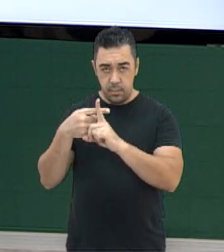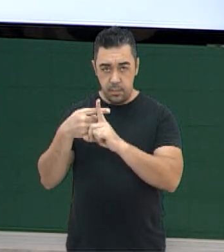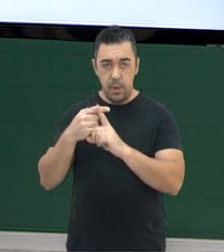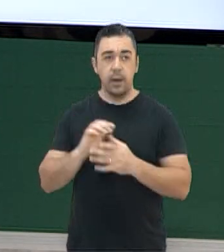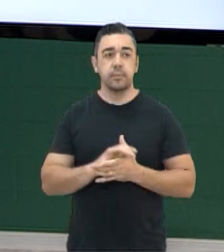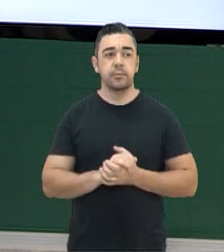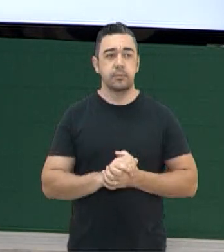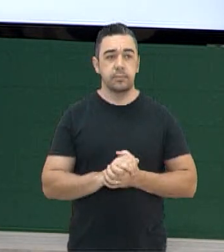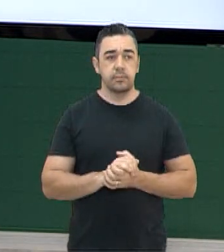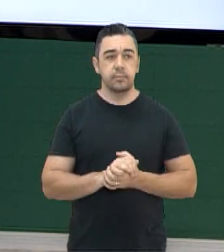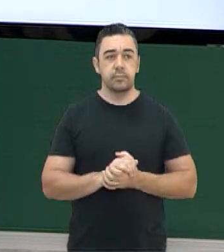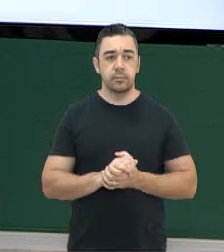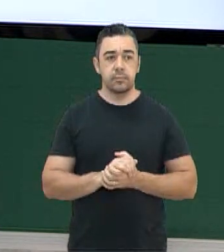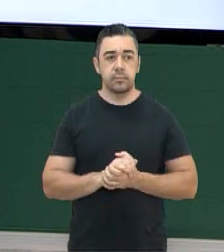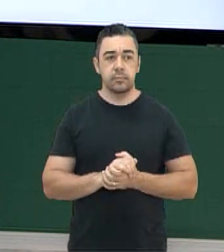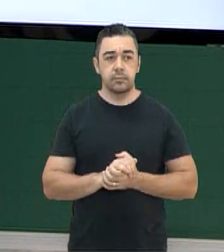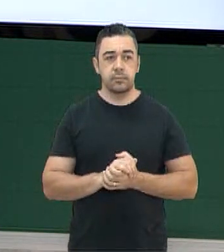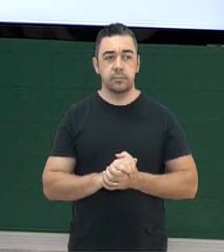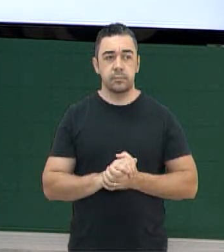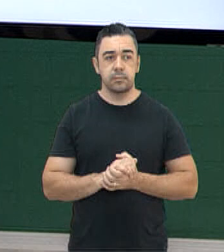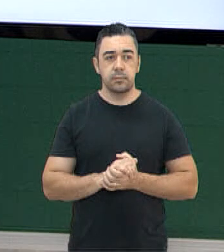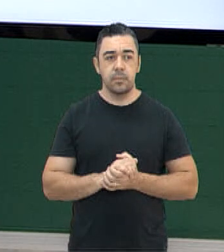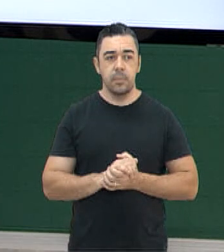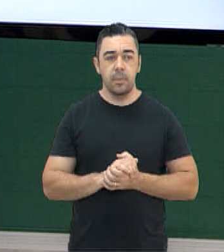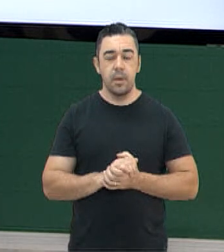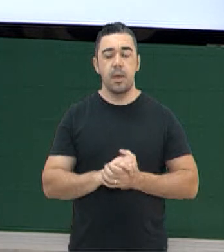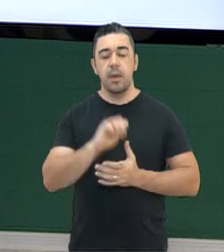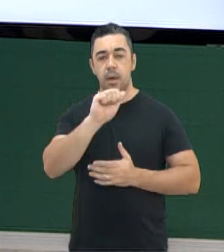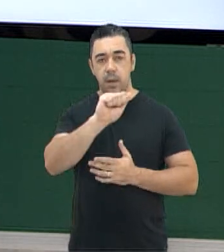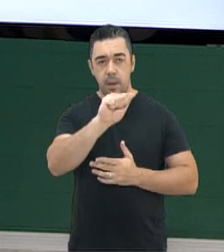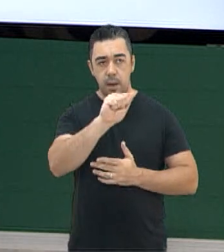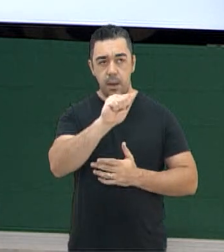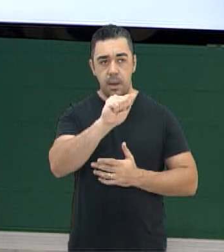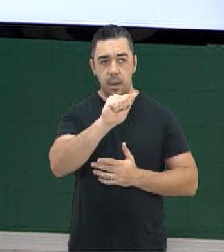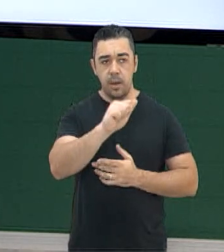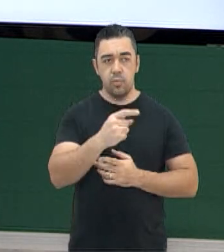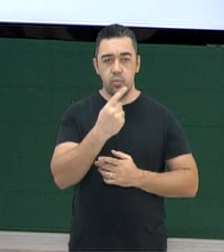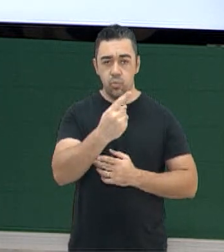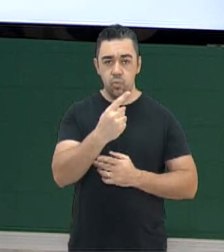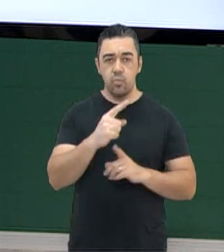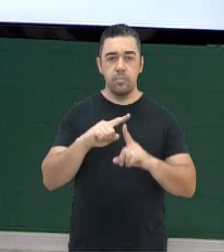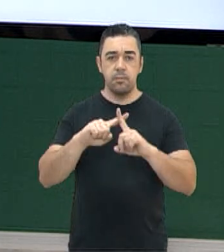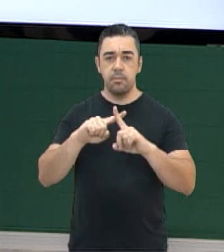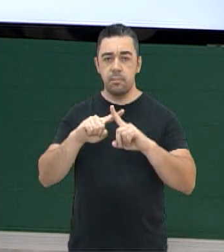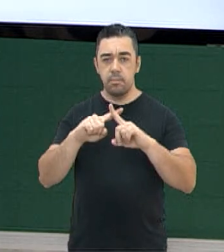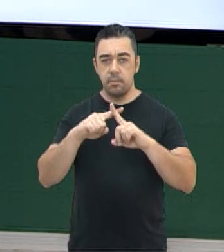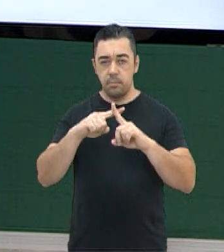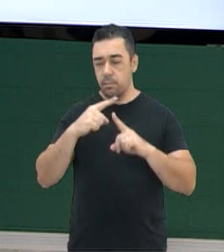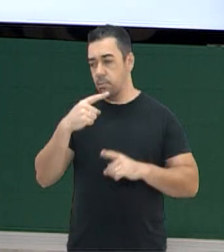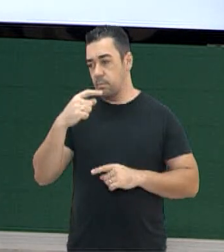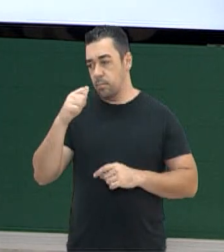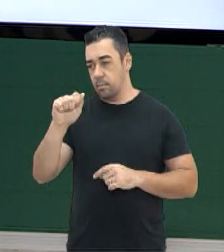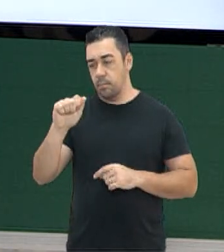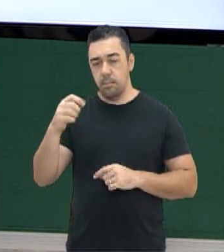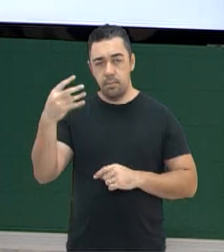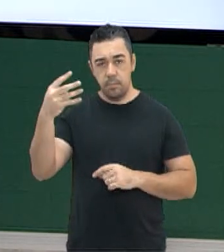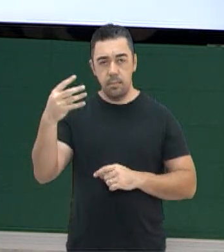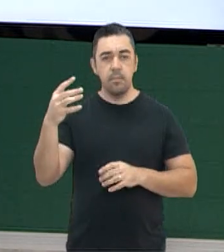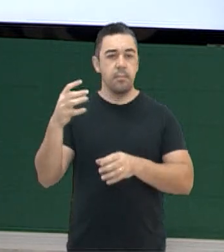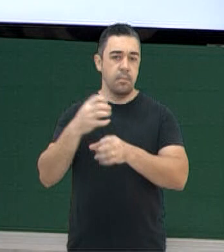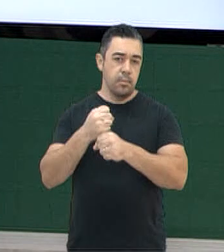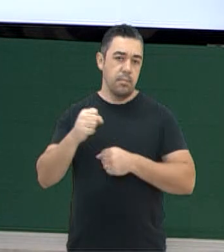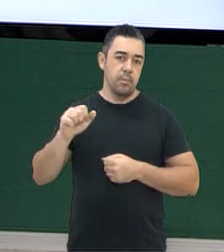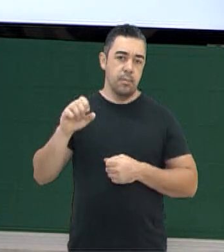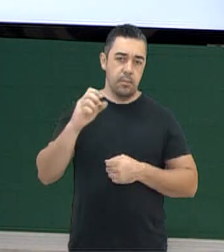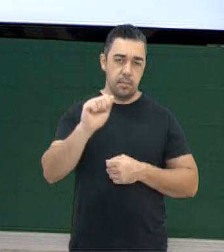positivo. Positivo, não tem nada, é porque é positivo. A elevado a 1 mais A elevado a quarta, 5. 1